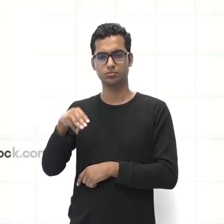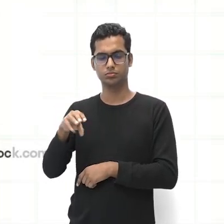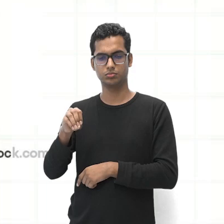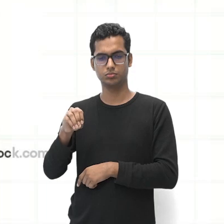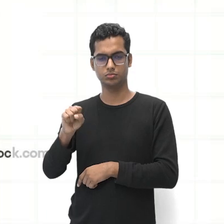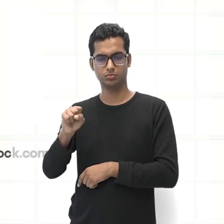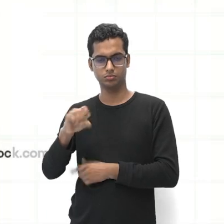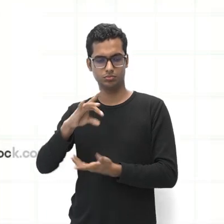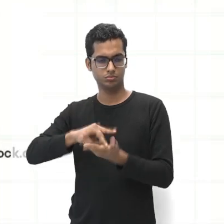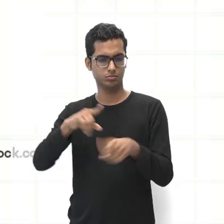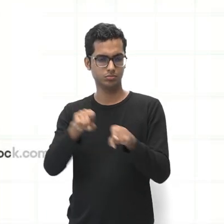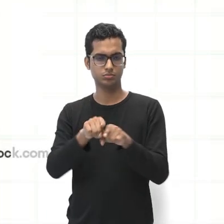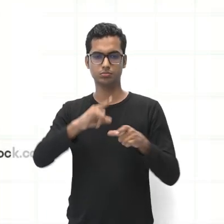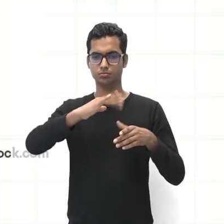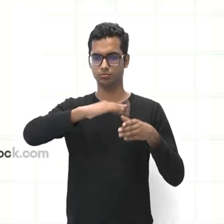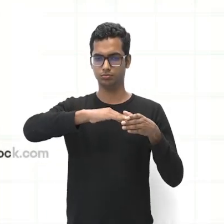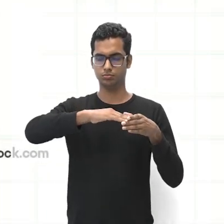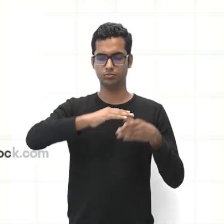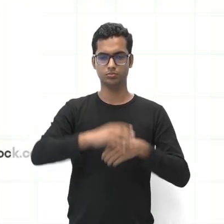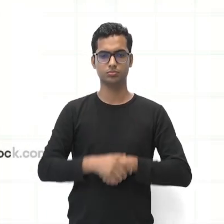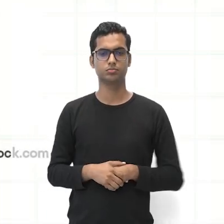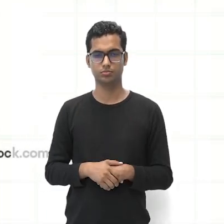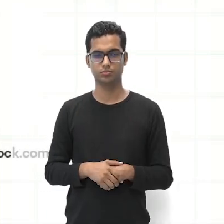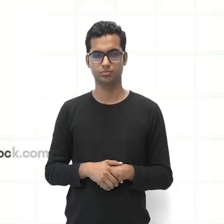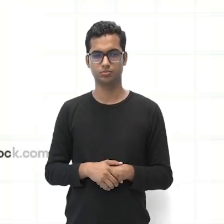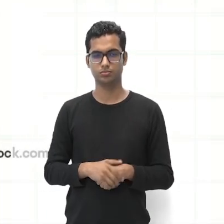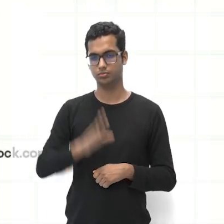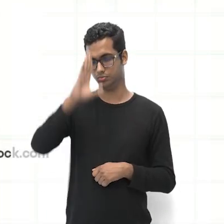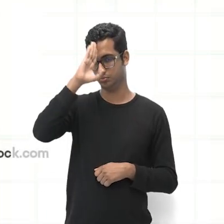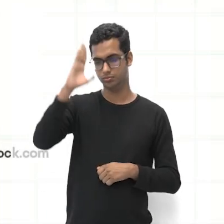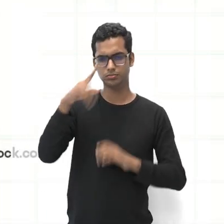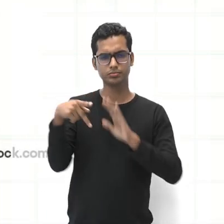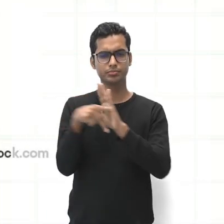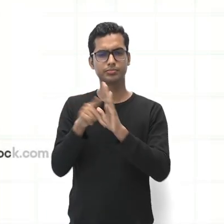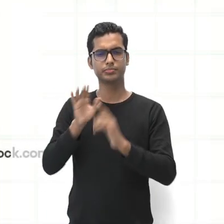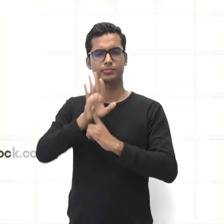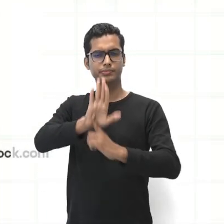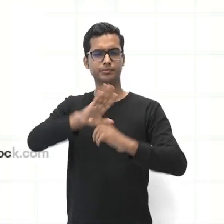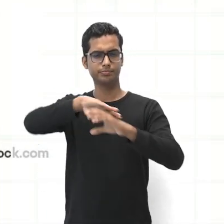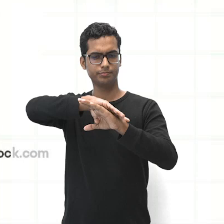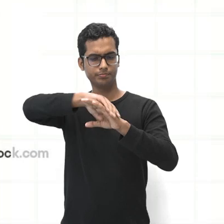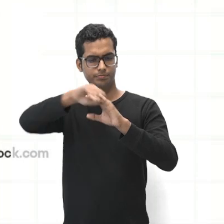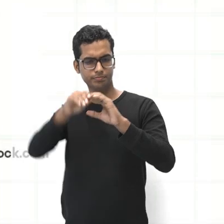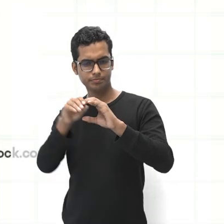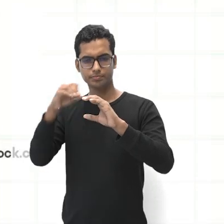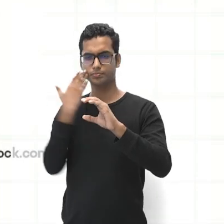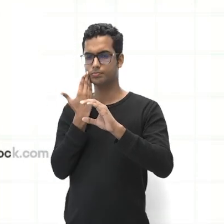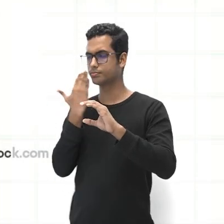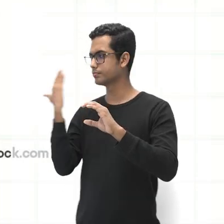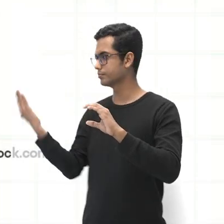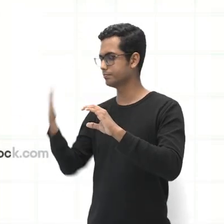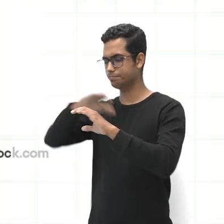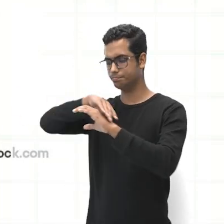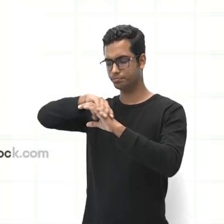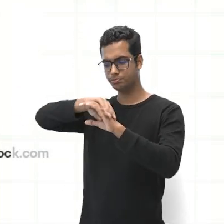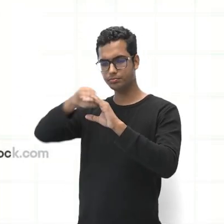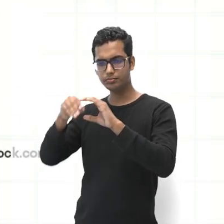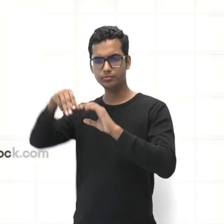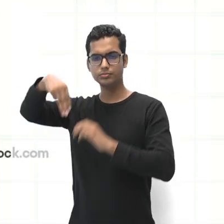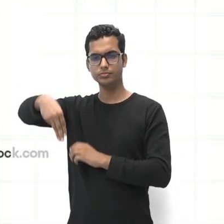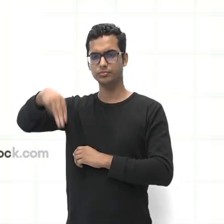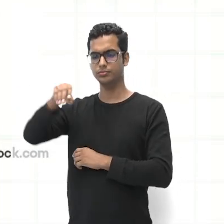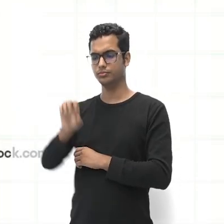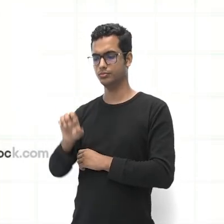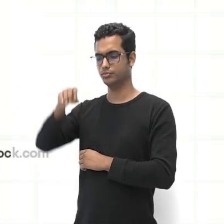aí, observem o quê? É a presença da membrana plasmática. A membrana plasmática, ela